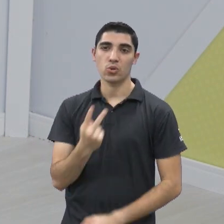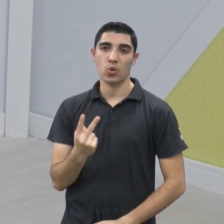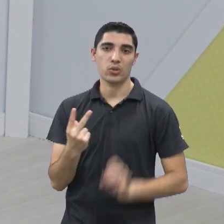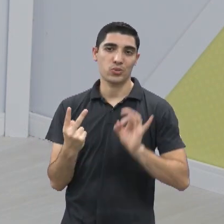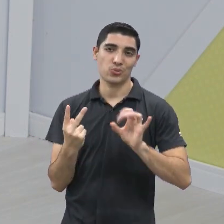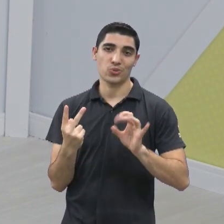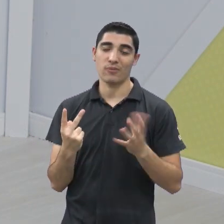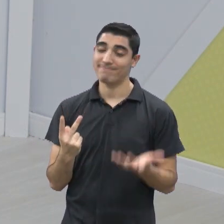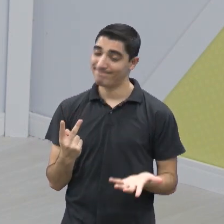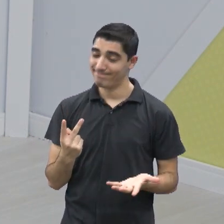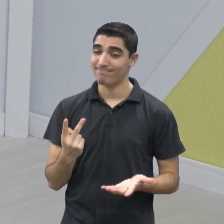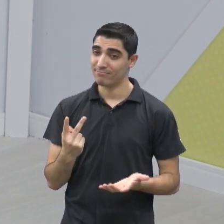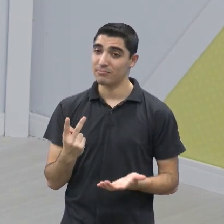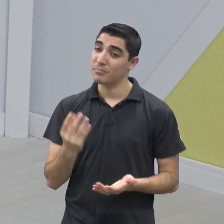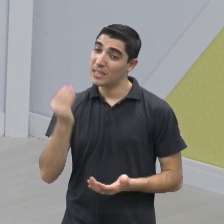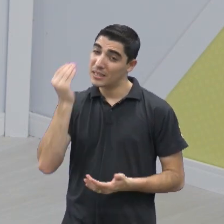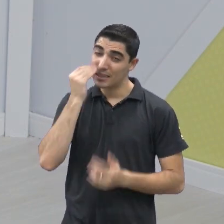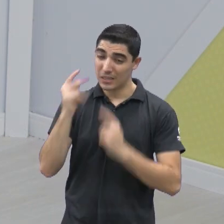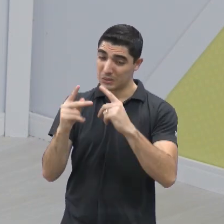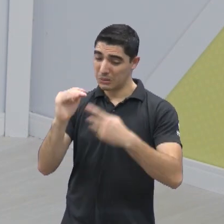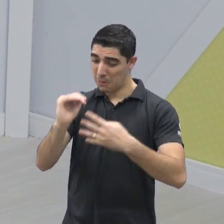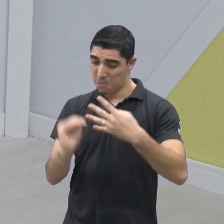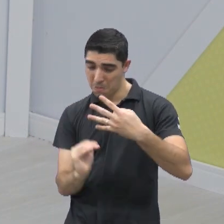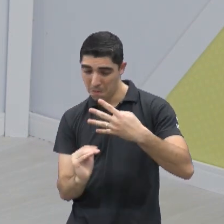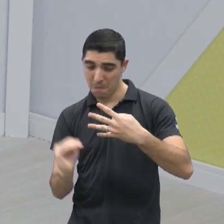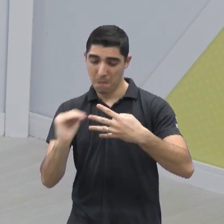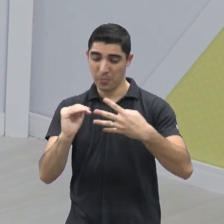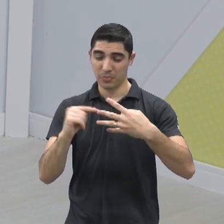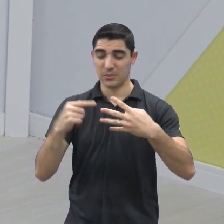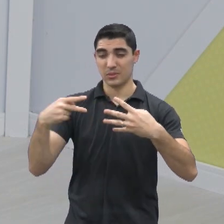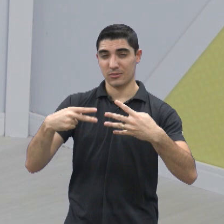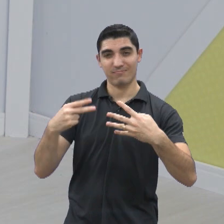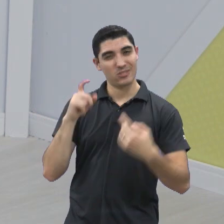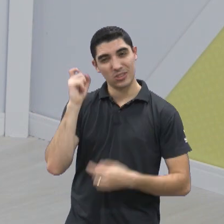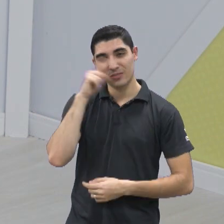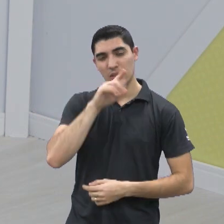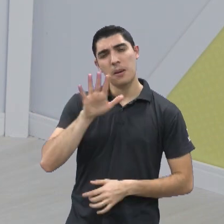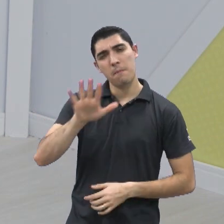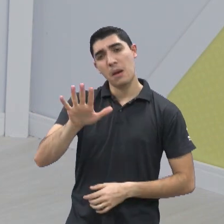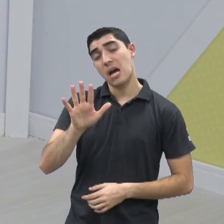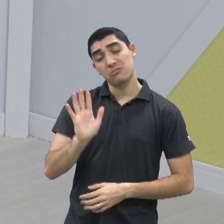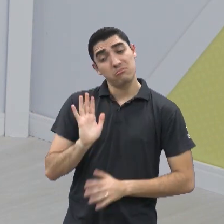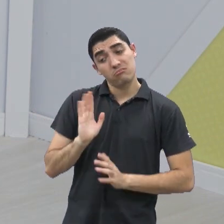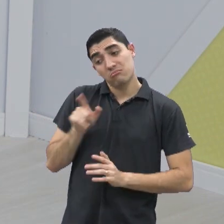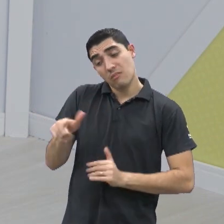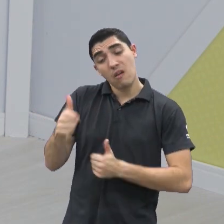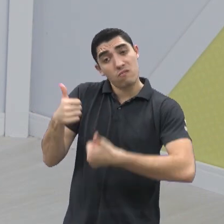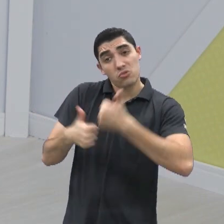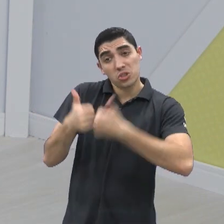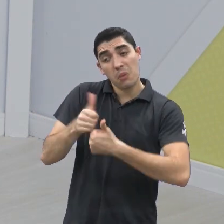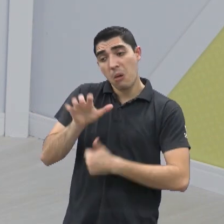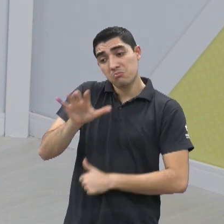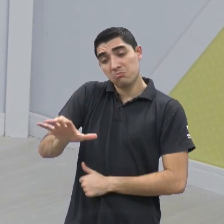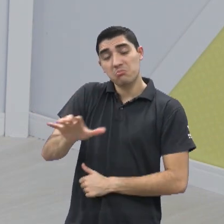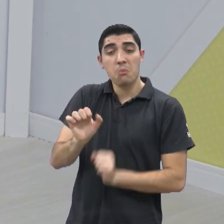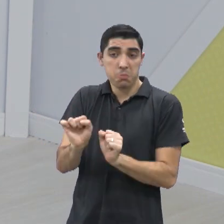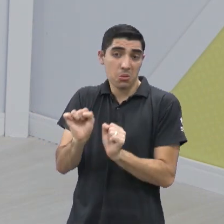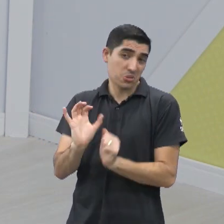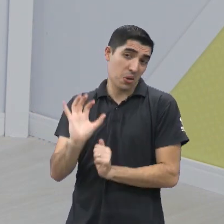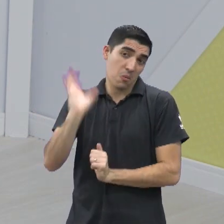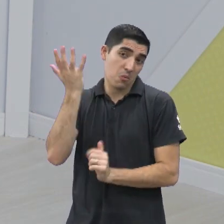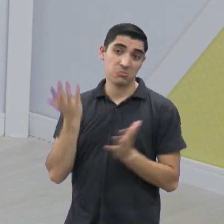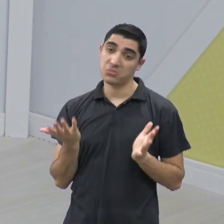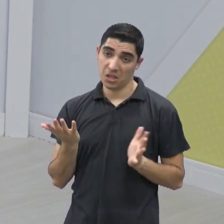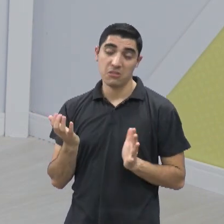entrar em segundo. Convenhamos, é muito difícil visando o retrospecto. Mas a gente já viu tanta coisa no futebol acontecer, de repente acontece,